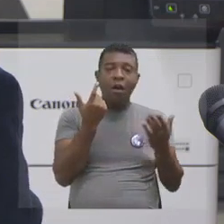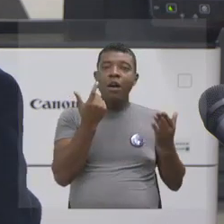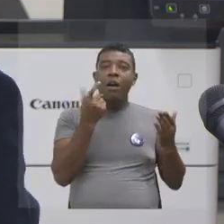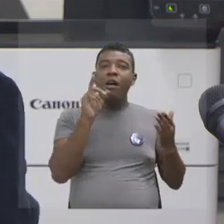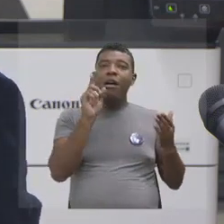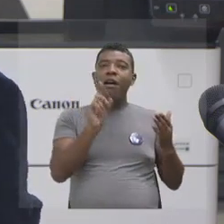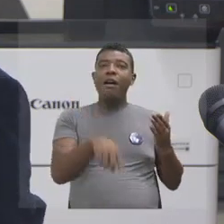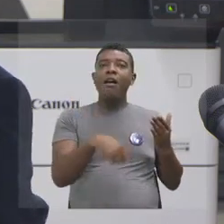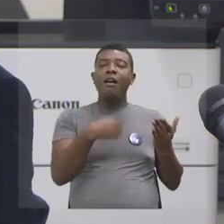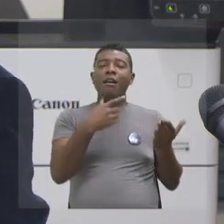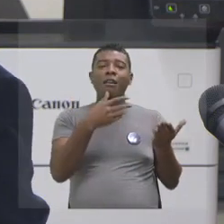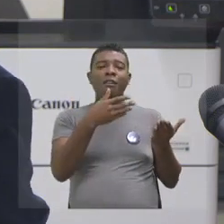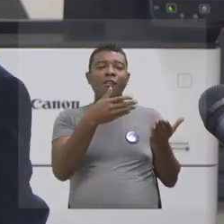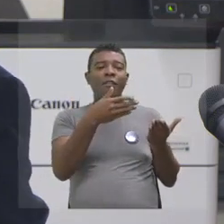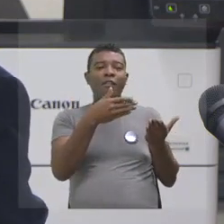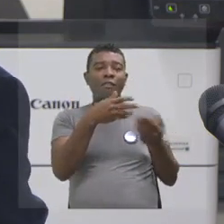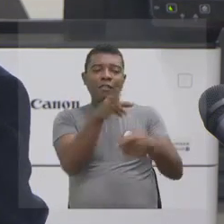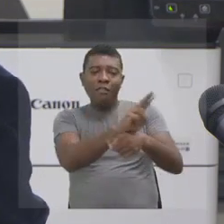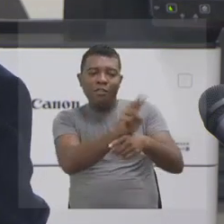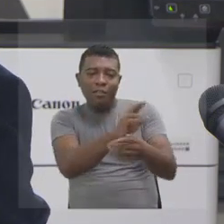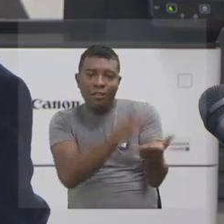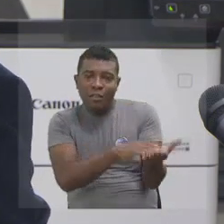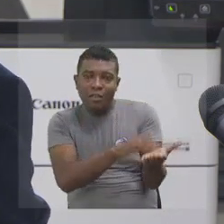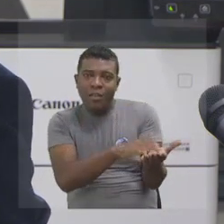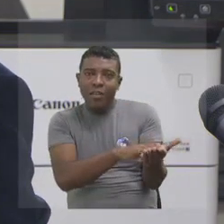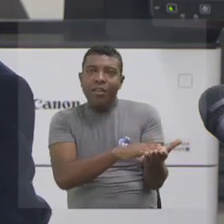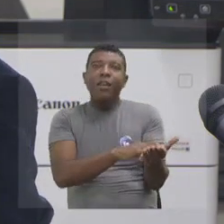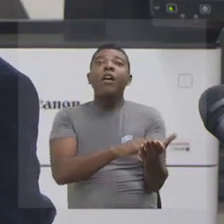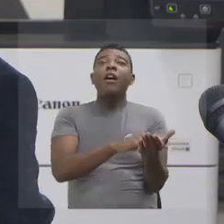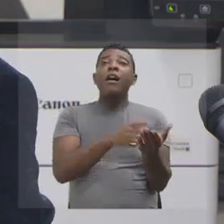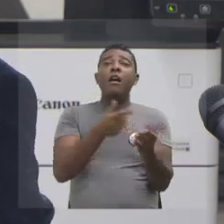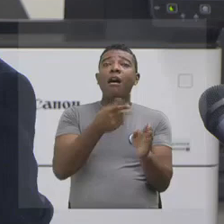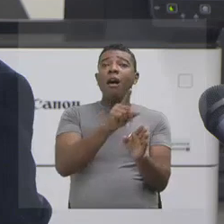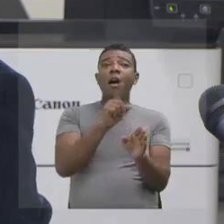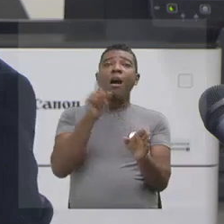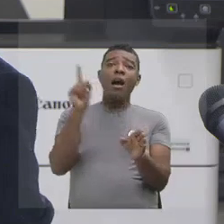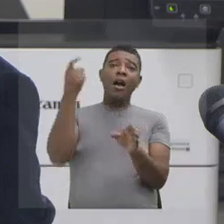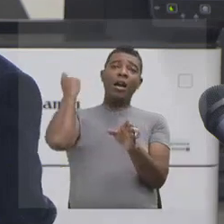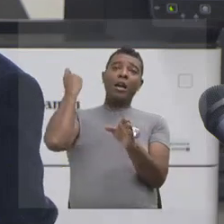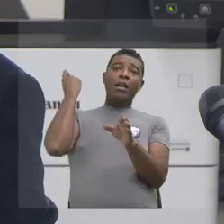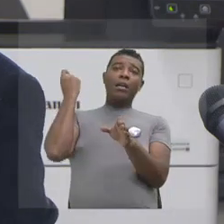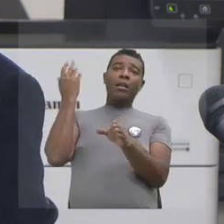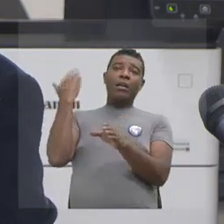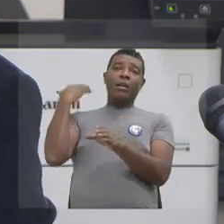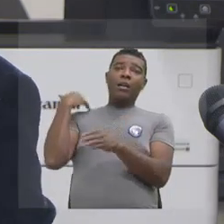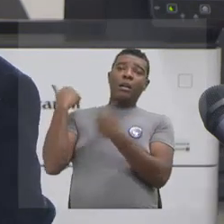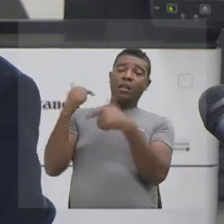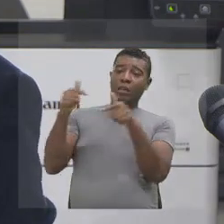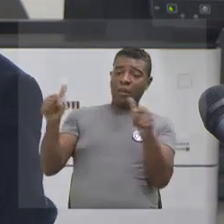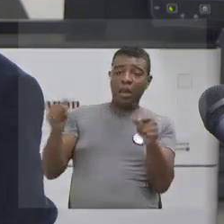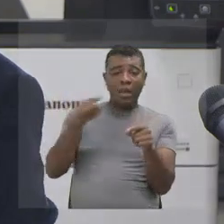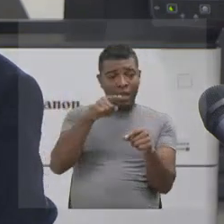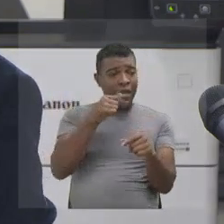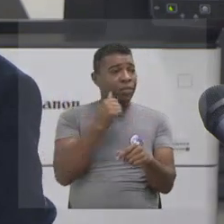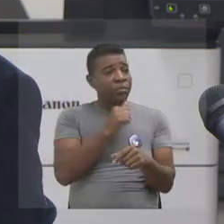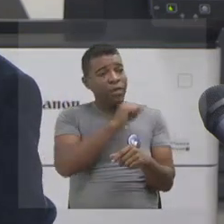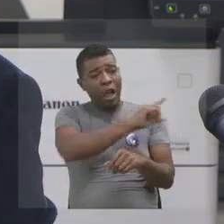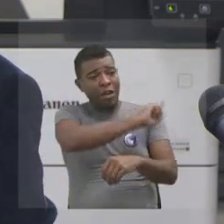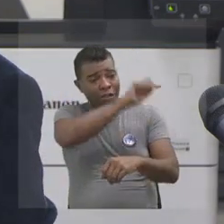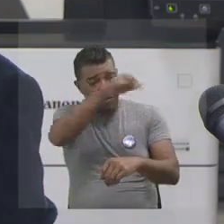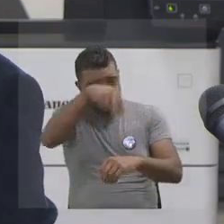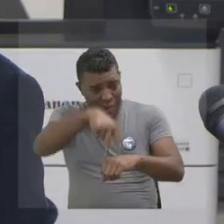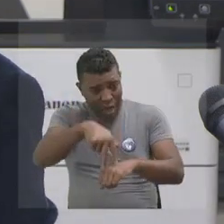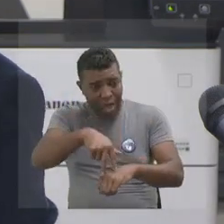para prestar esclarecimento e a senhora vem não somente com coragem mas demonstrando a capacidade a leveza